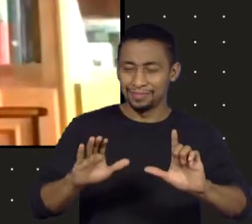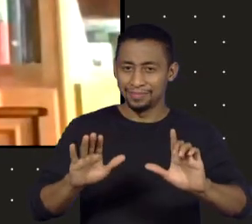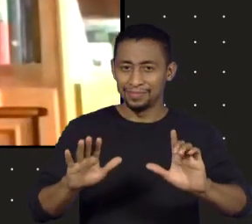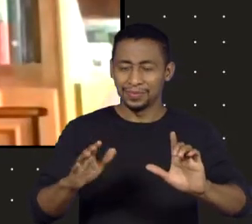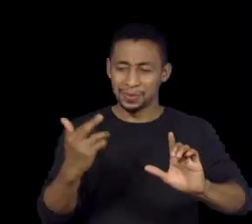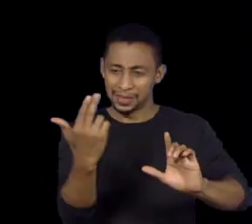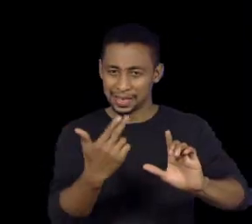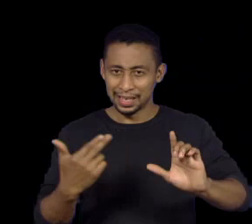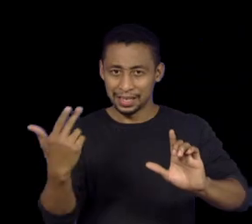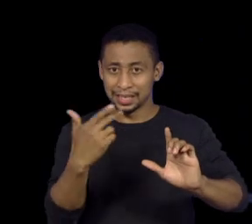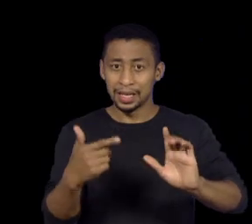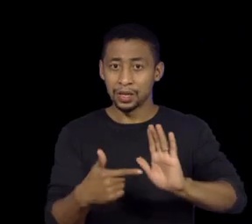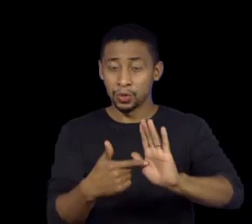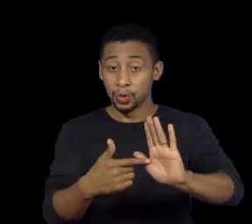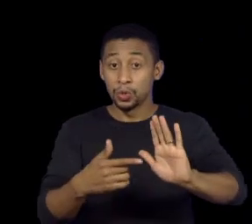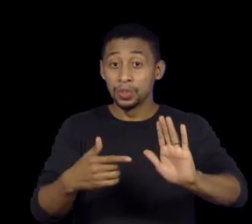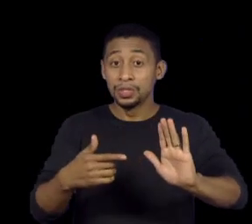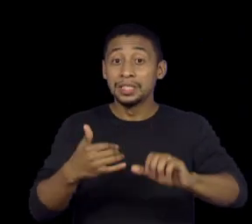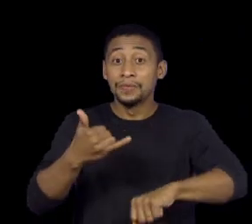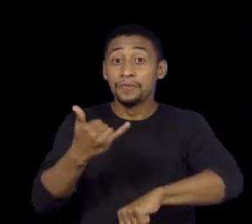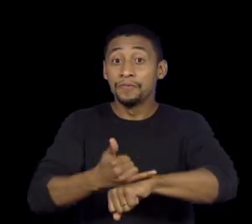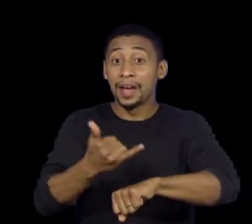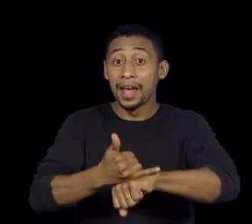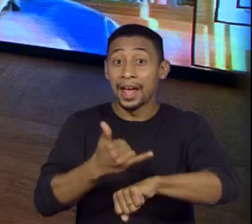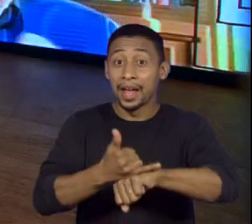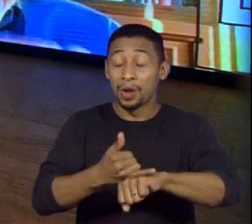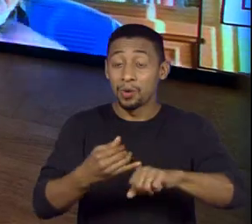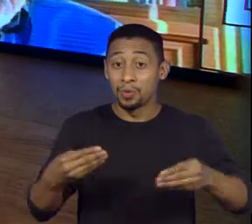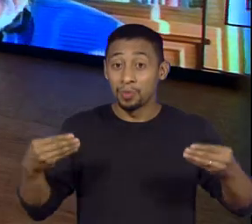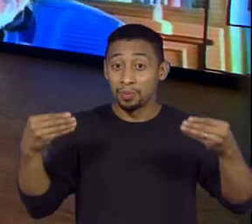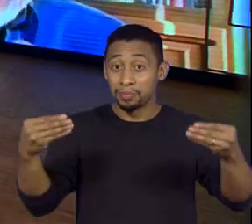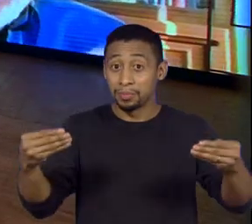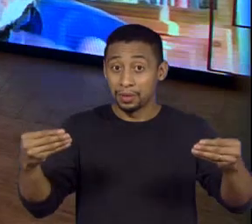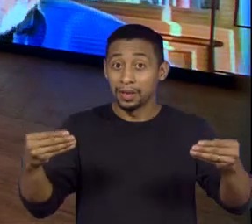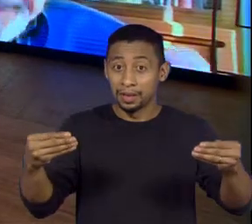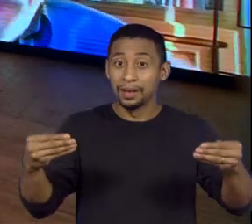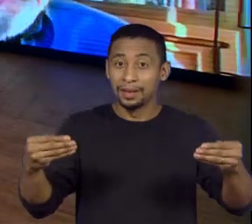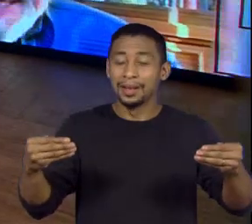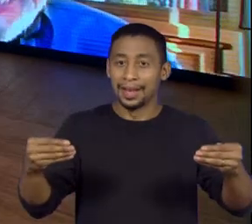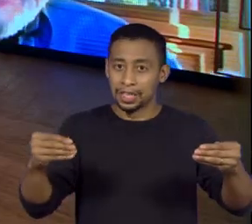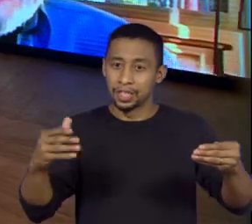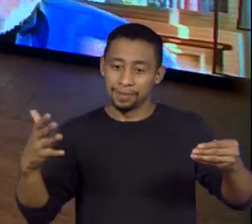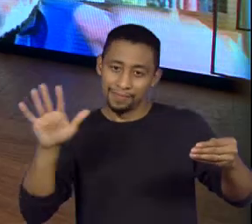metálica, que tem até a dobra, o formato, e gravada num